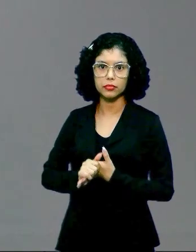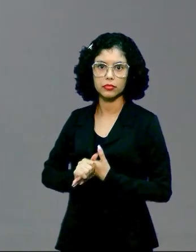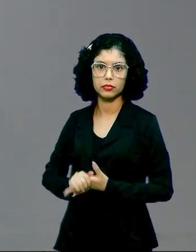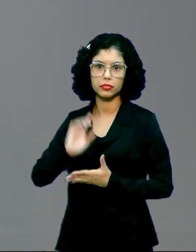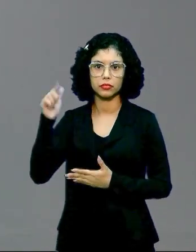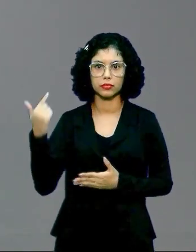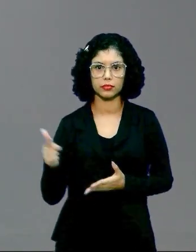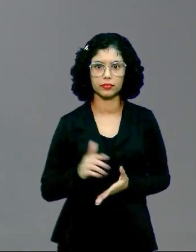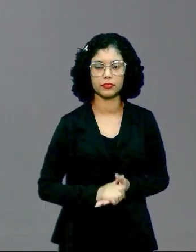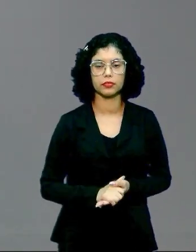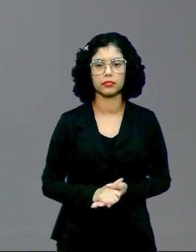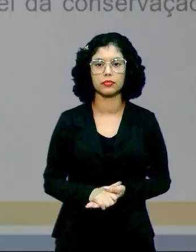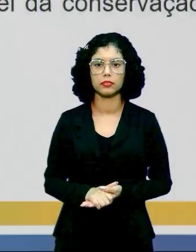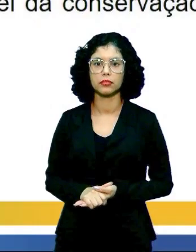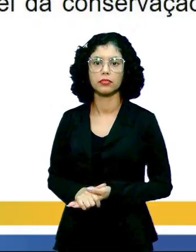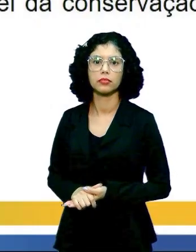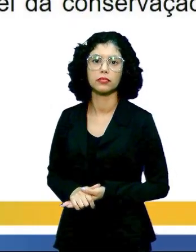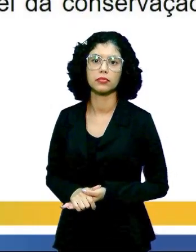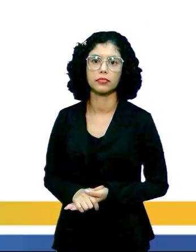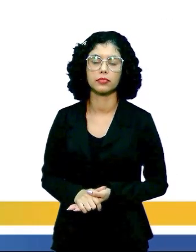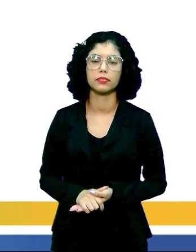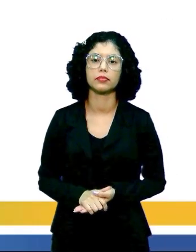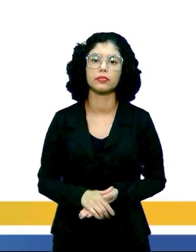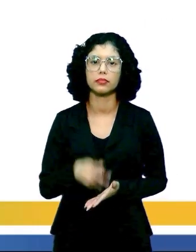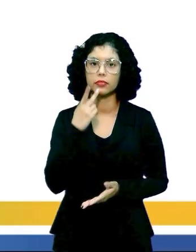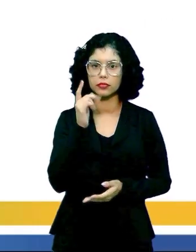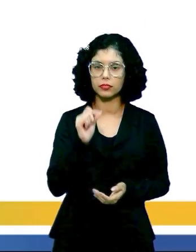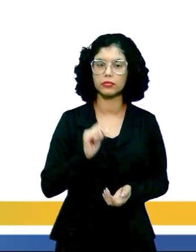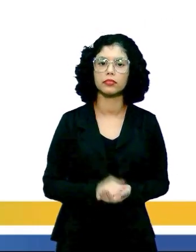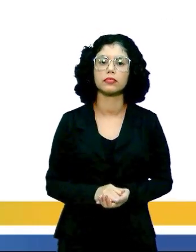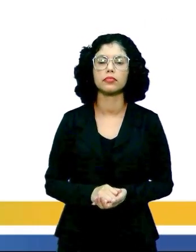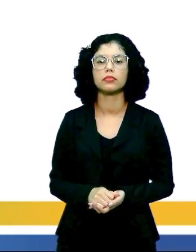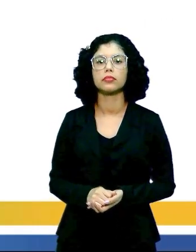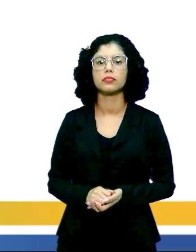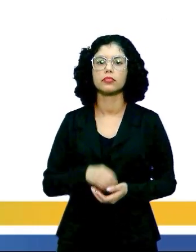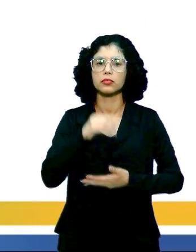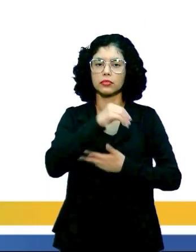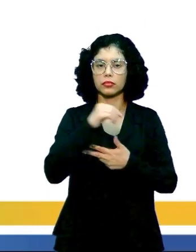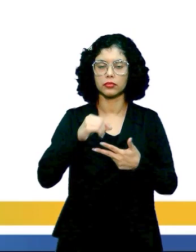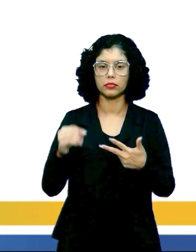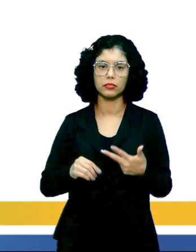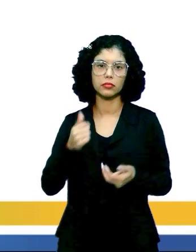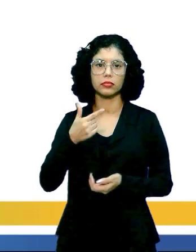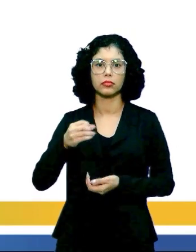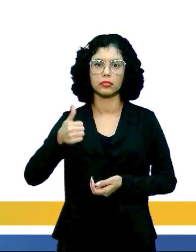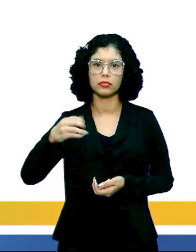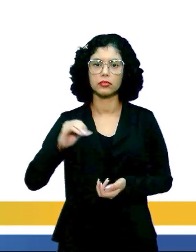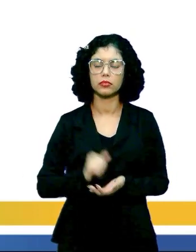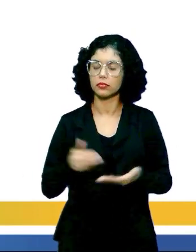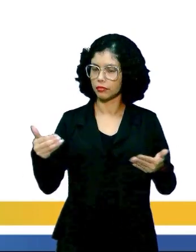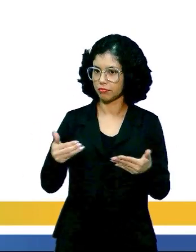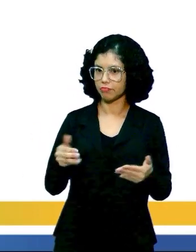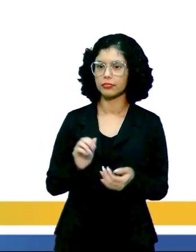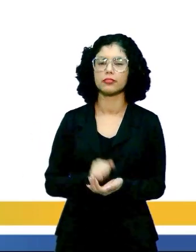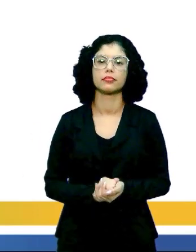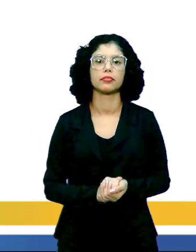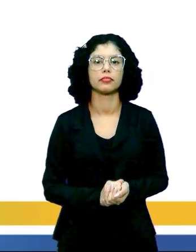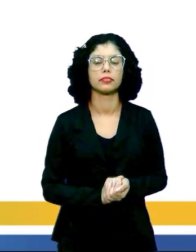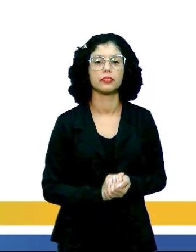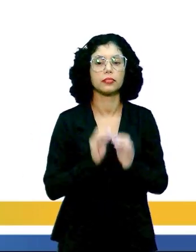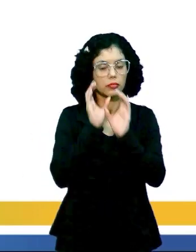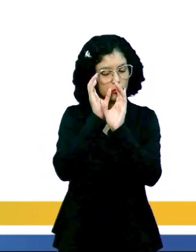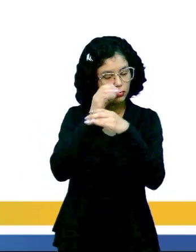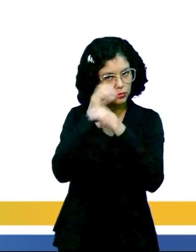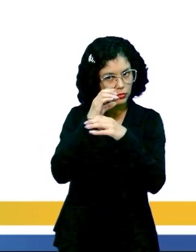à próxima questão. A próxima questão diz o seguinte: a Enem 2019, questão super atual, ela vai dizer o